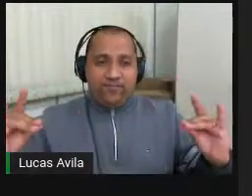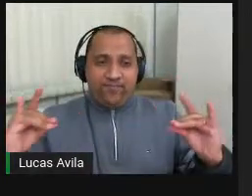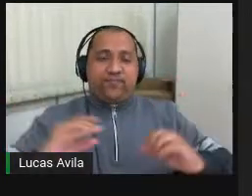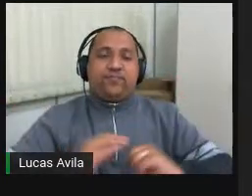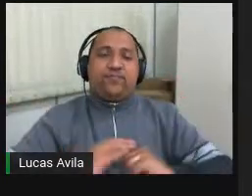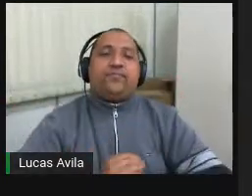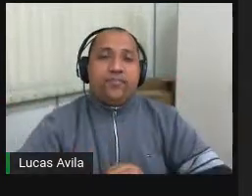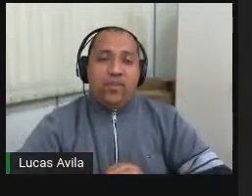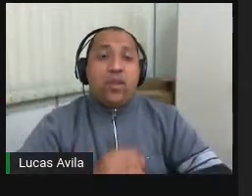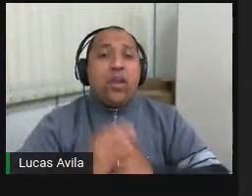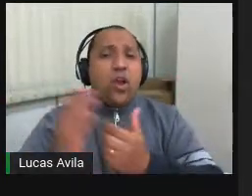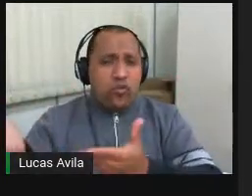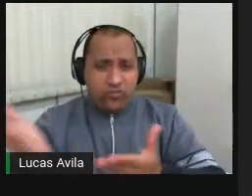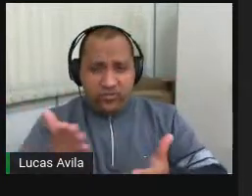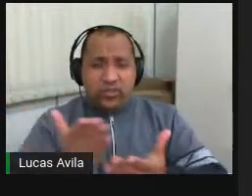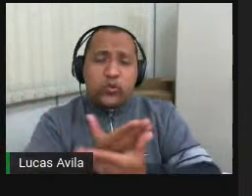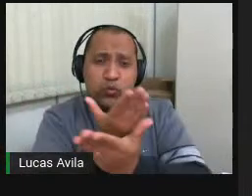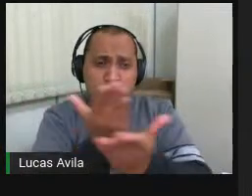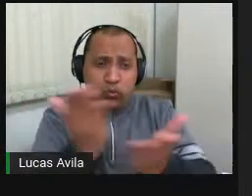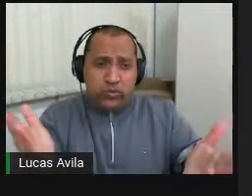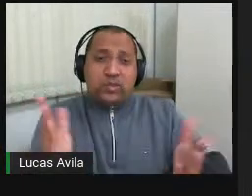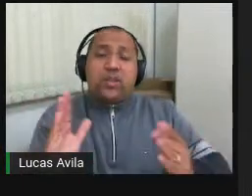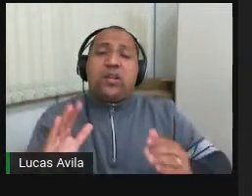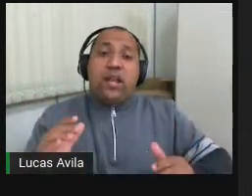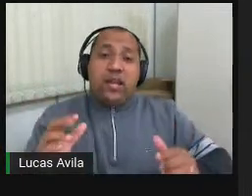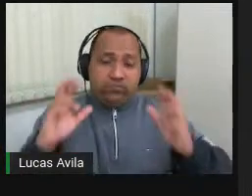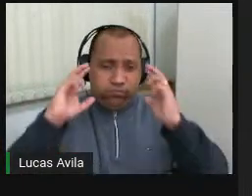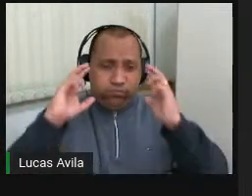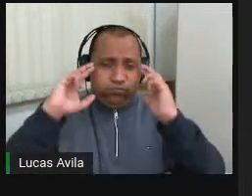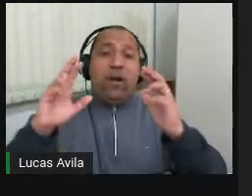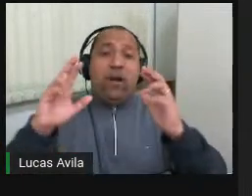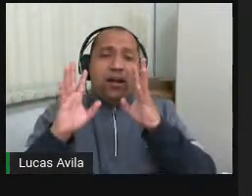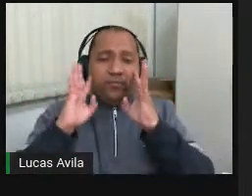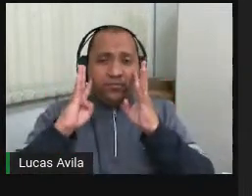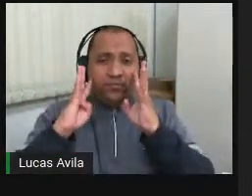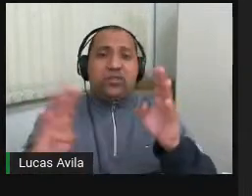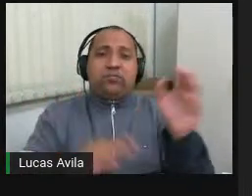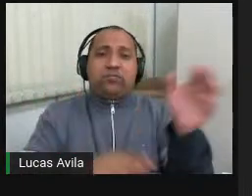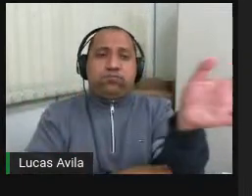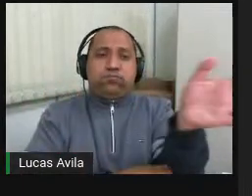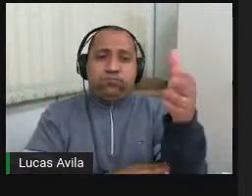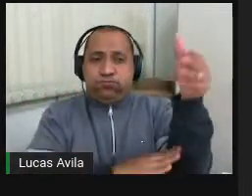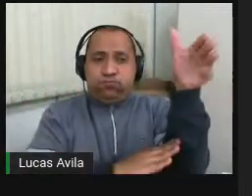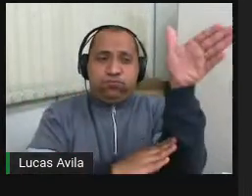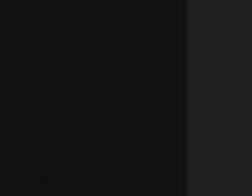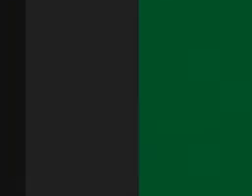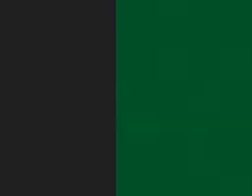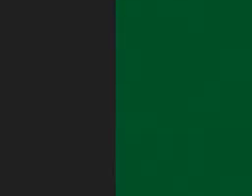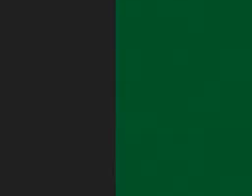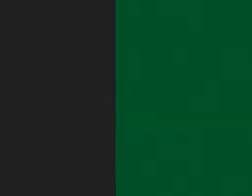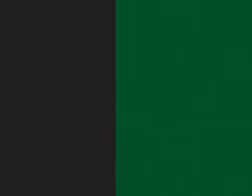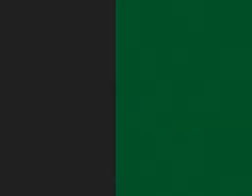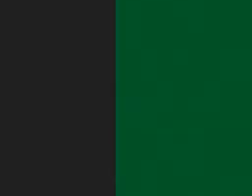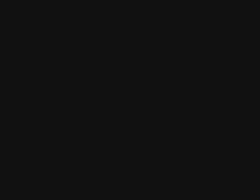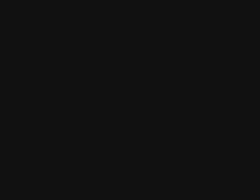Convidamos a todos, para imposição de respeito, assistirmos o vídeo do Hino Nacional Brasileiro.